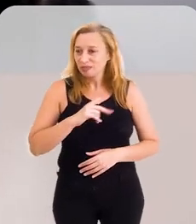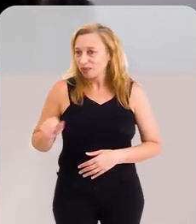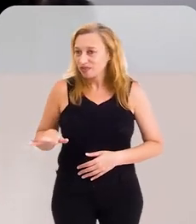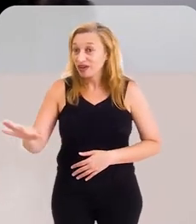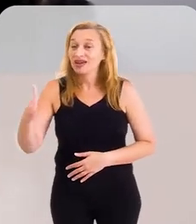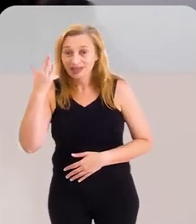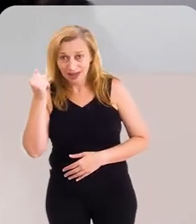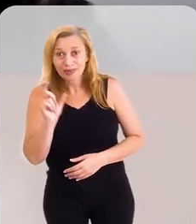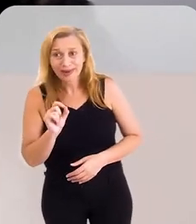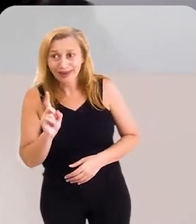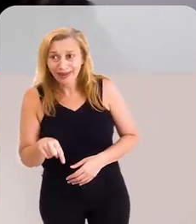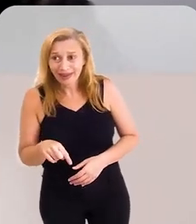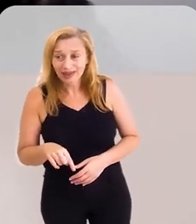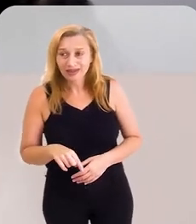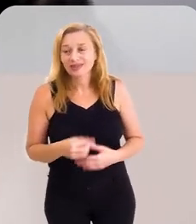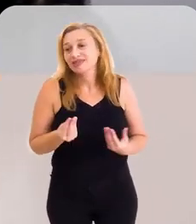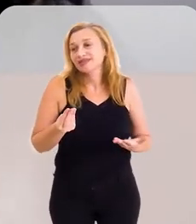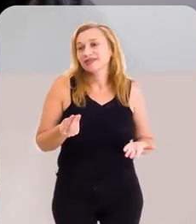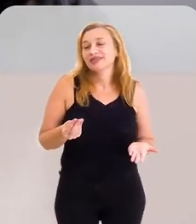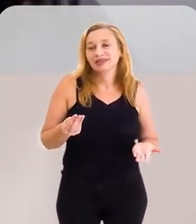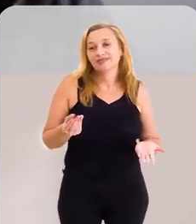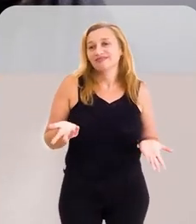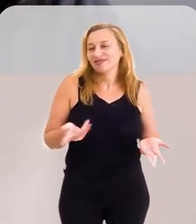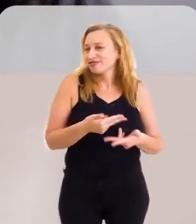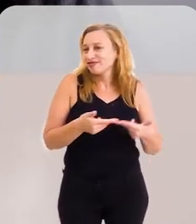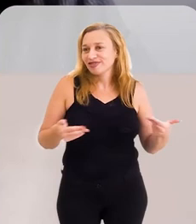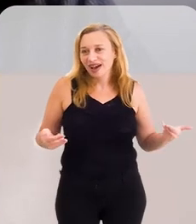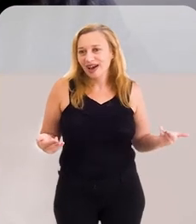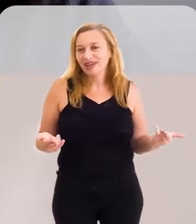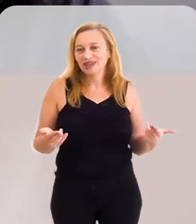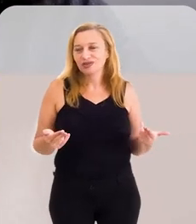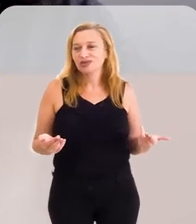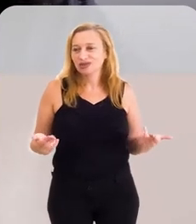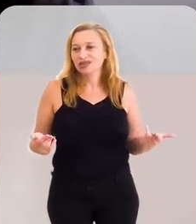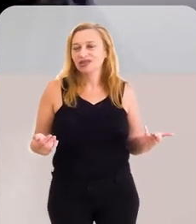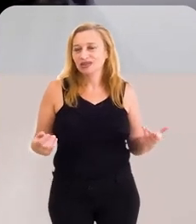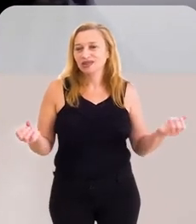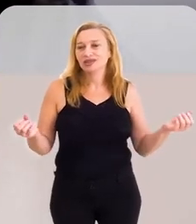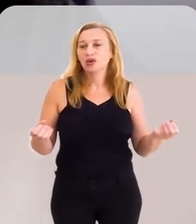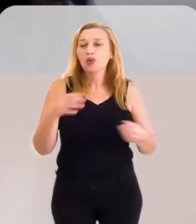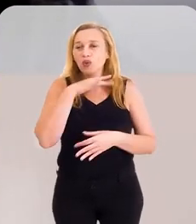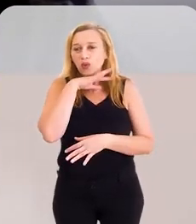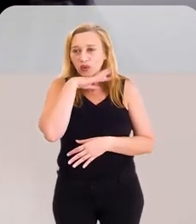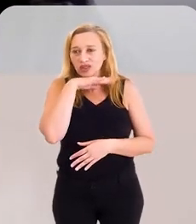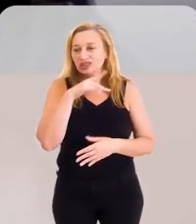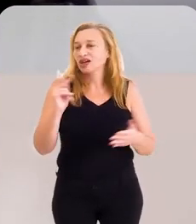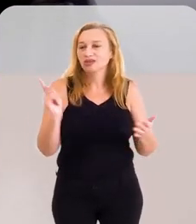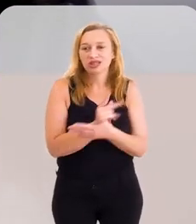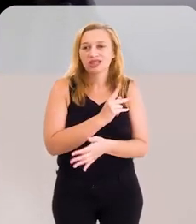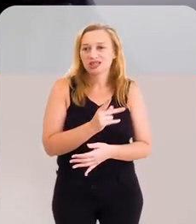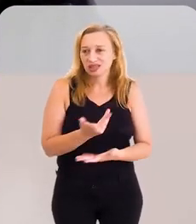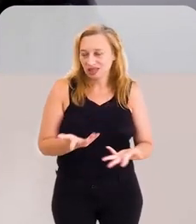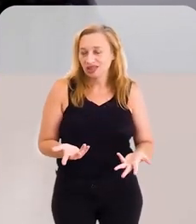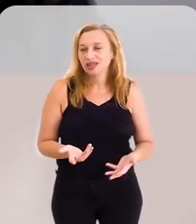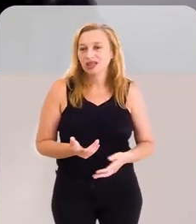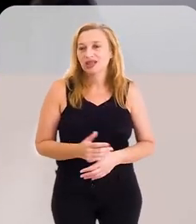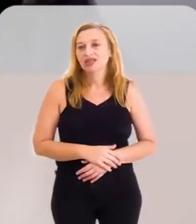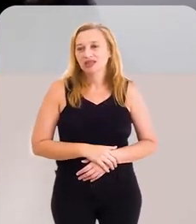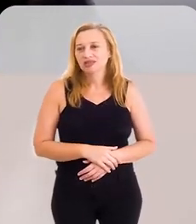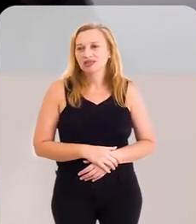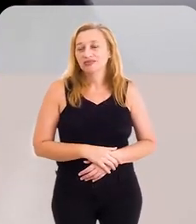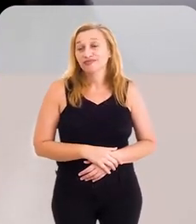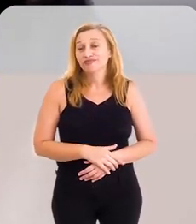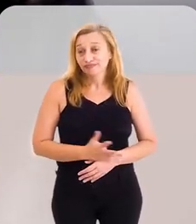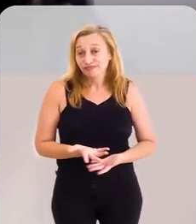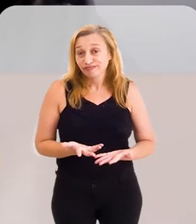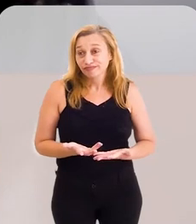comunidade, você sabe lá o que é isso? Ou seja, teve oportunistas para tudo quanto é lado. E você imaginar a situação dessas pessoas que estão vítimas de todo tipo